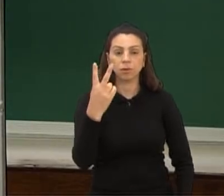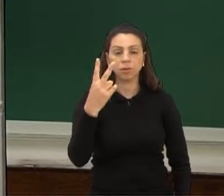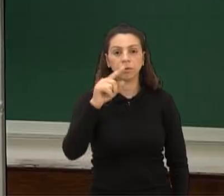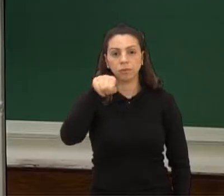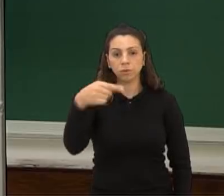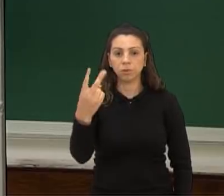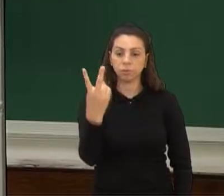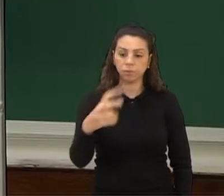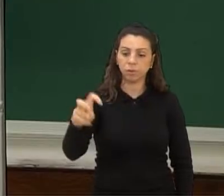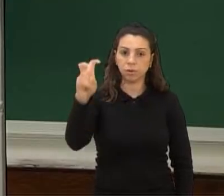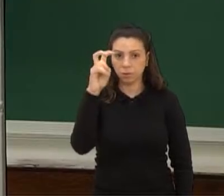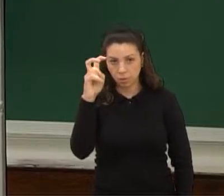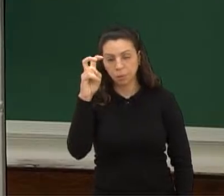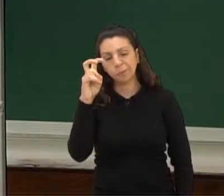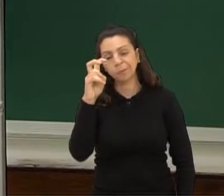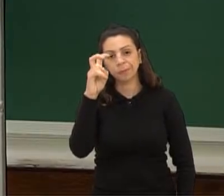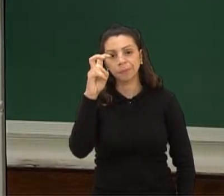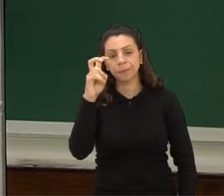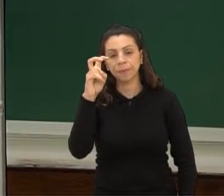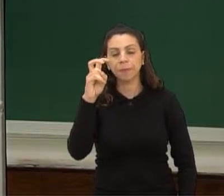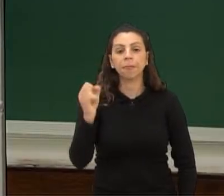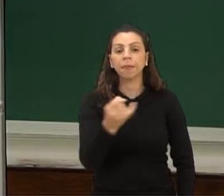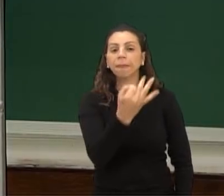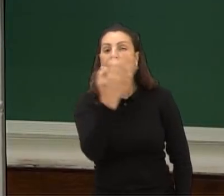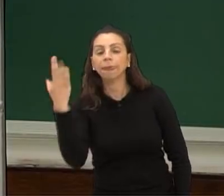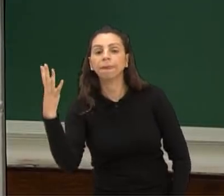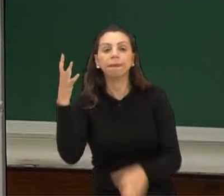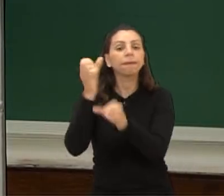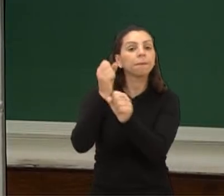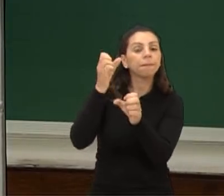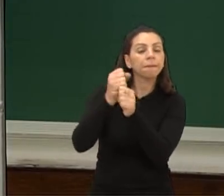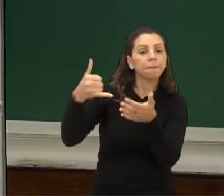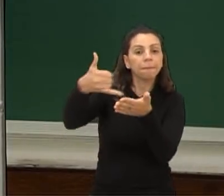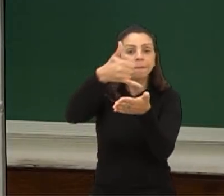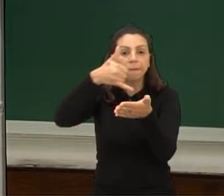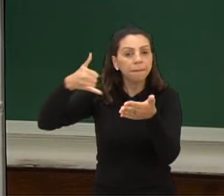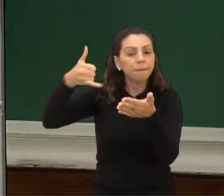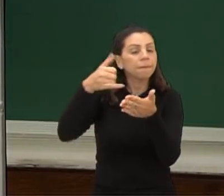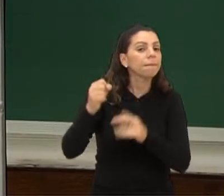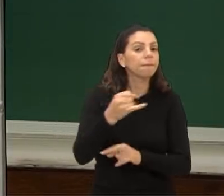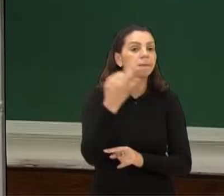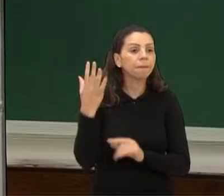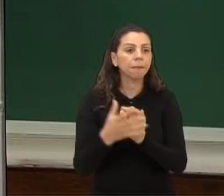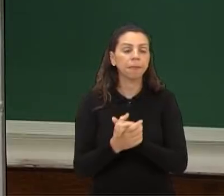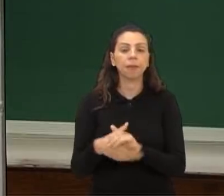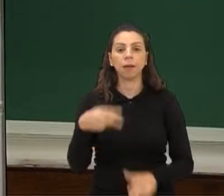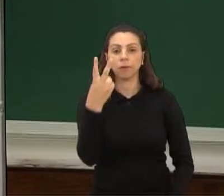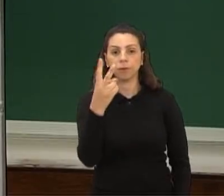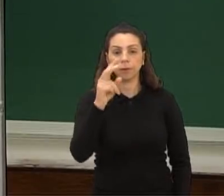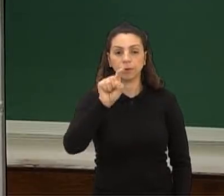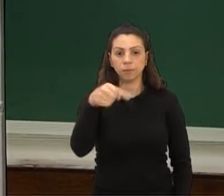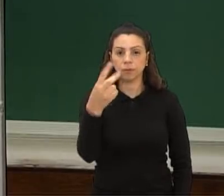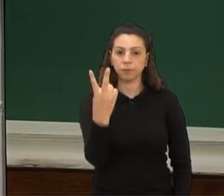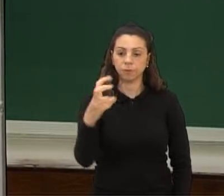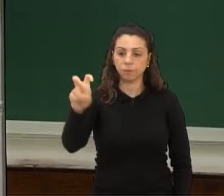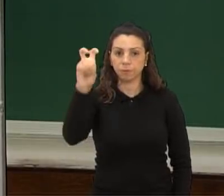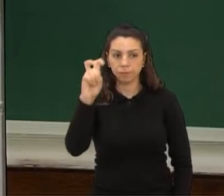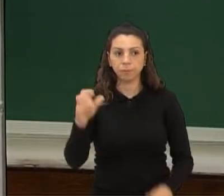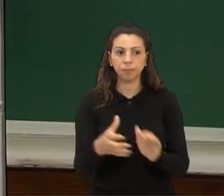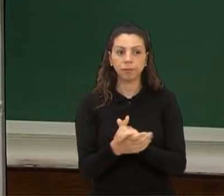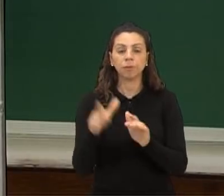Beleza. Então, a quantidade total de azeite vai ser quanto? Eu sei que a quantidade anterior lá